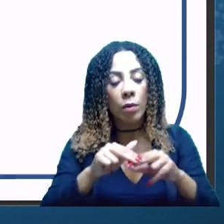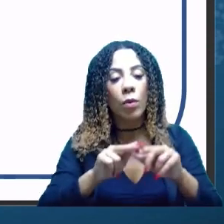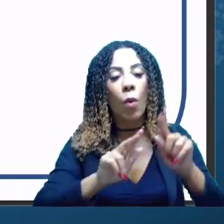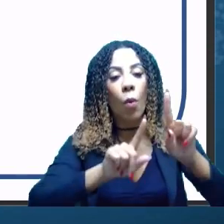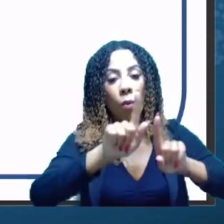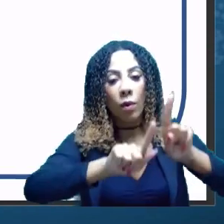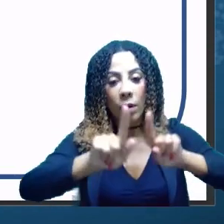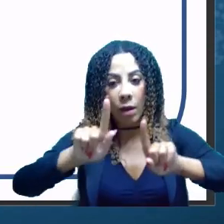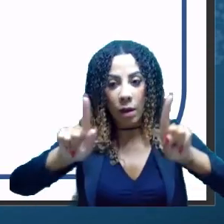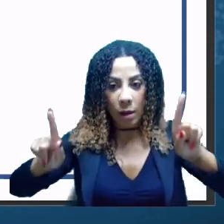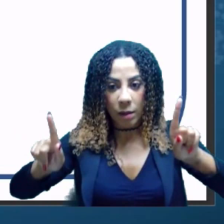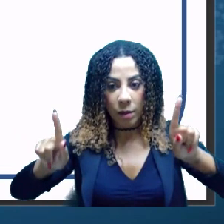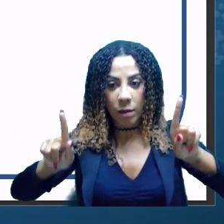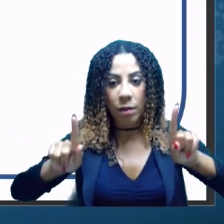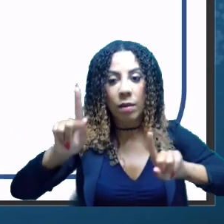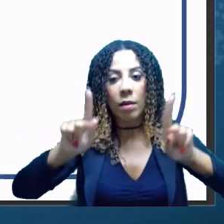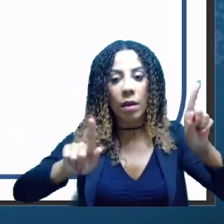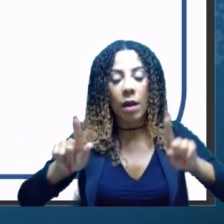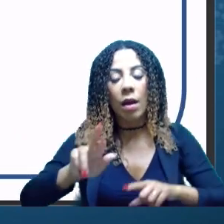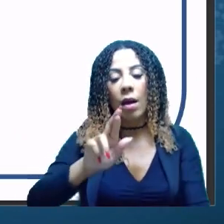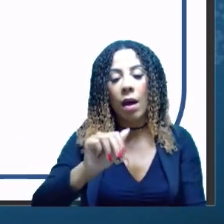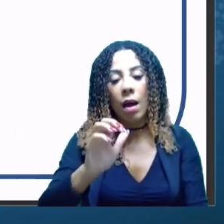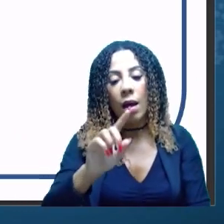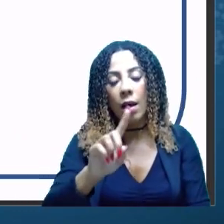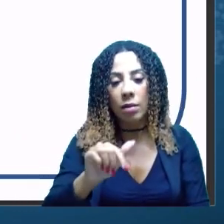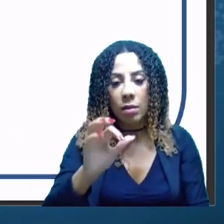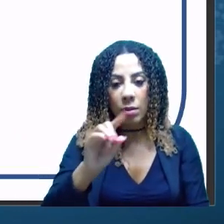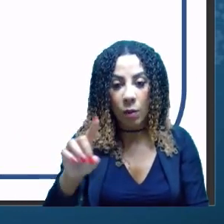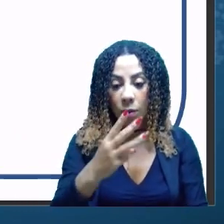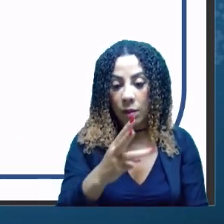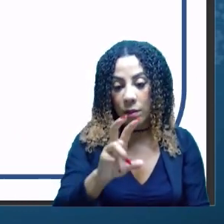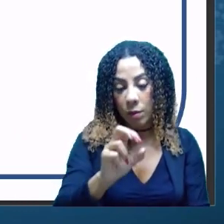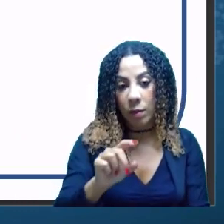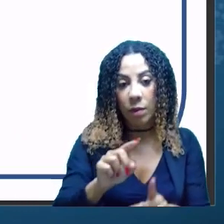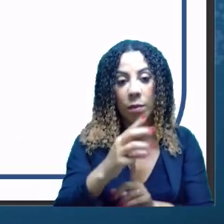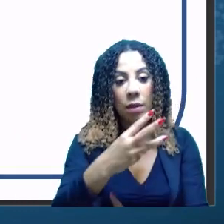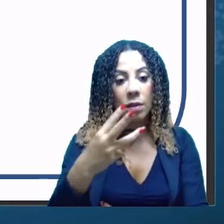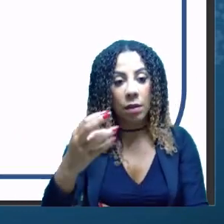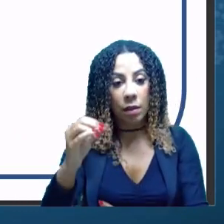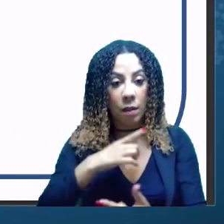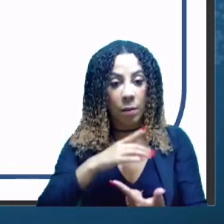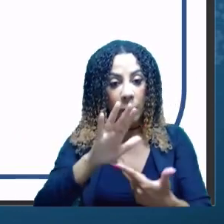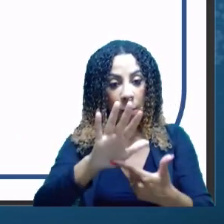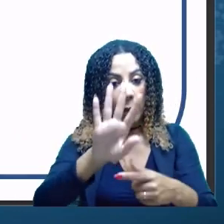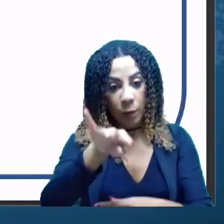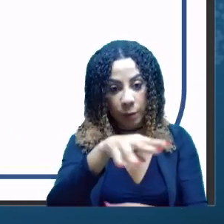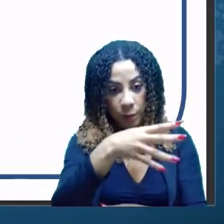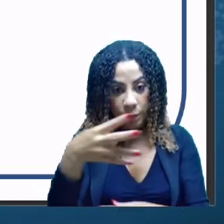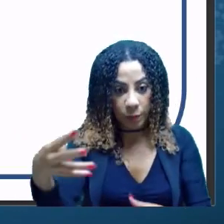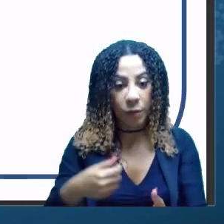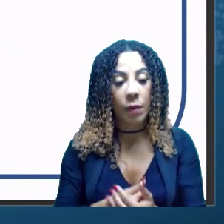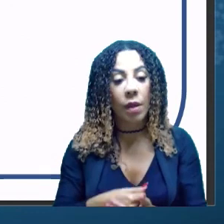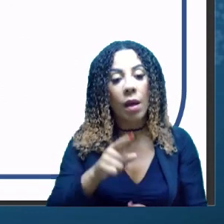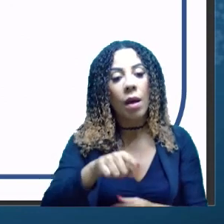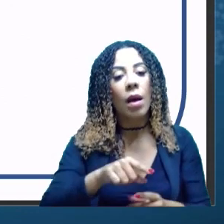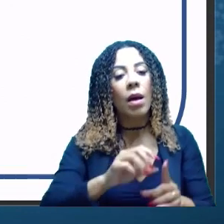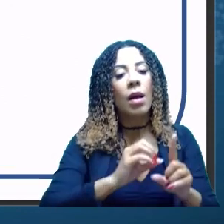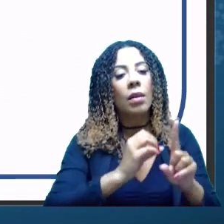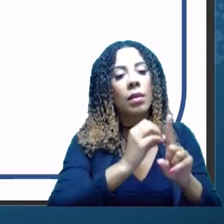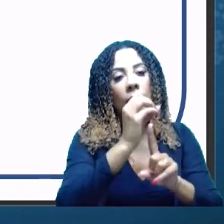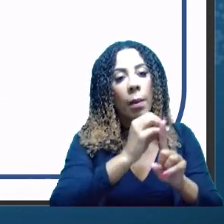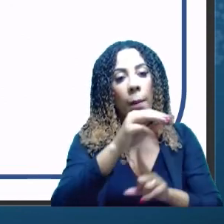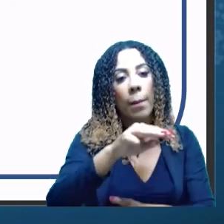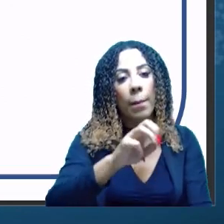derivada, né, da razão 350 e 330, e são apresentados aqui na tabela. A temperatura de melting da primeira transição, a temperatura de melting 1, de